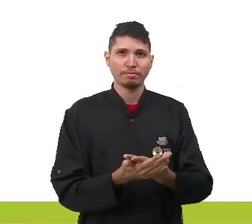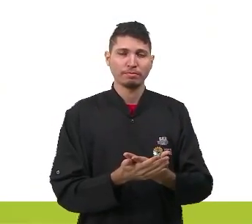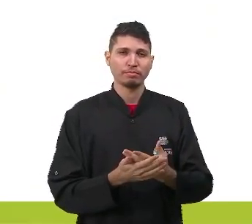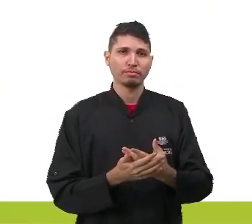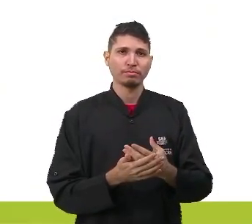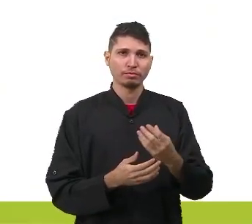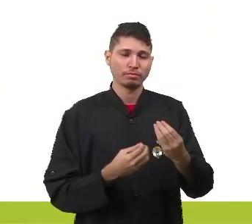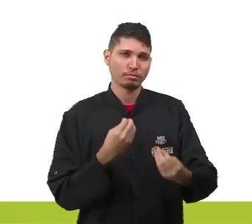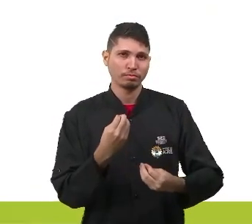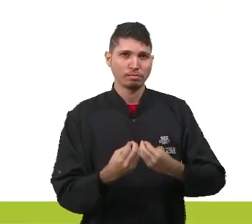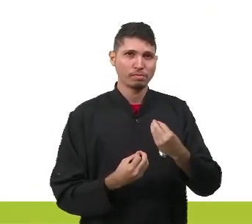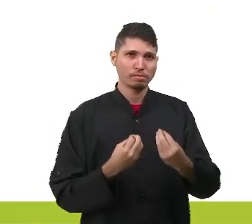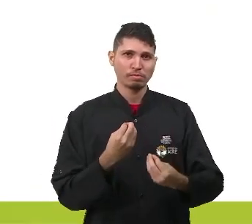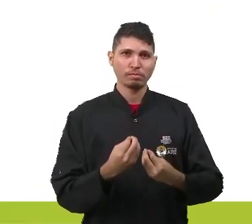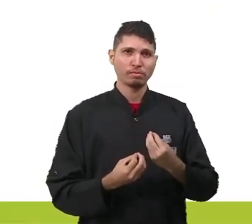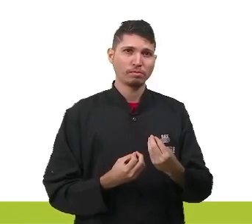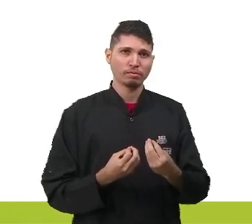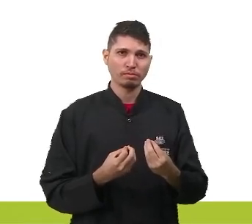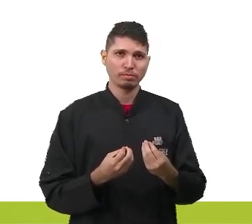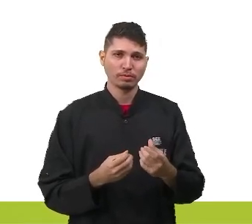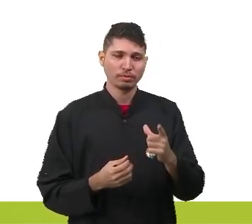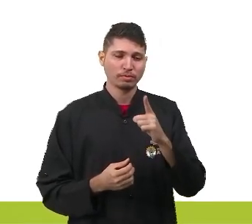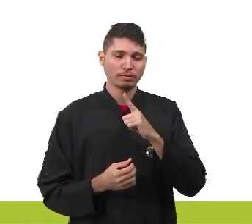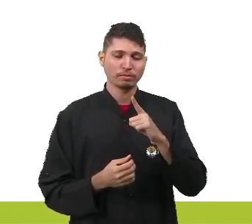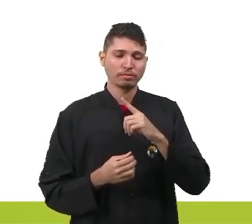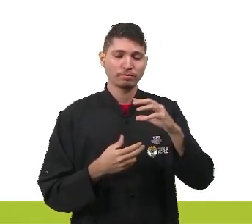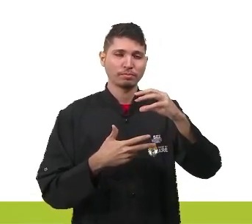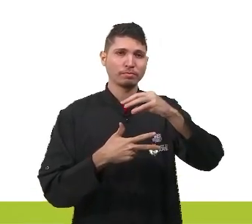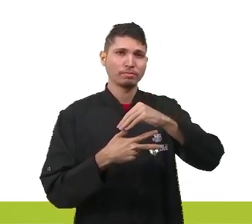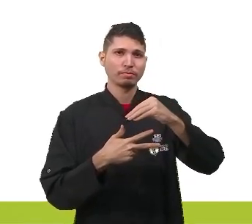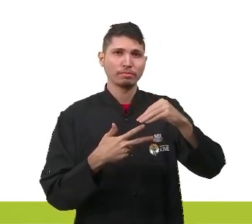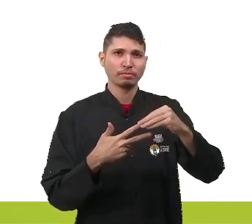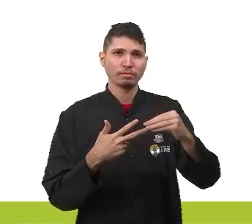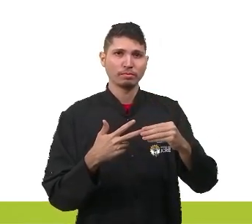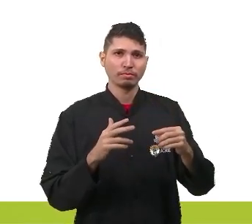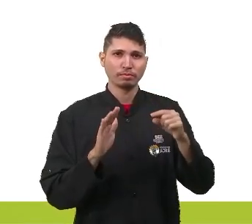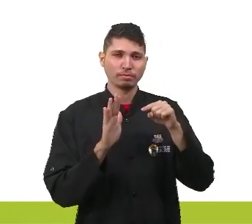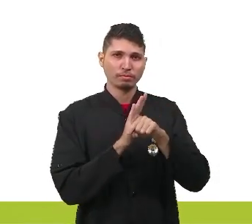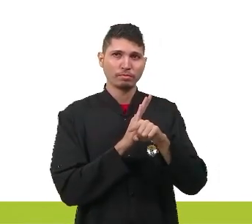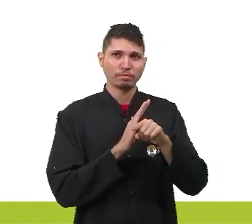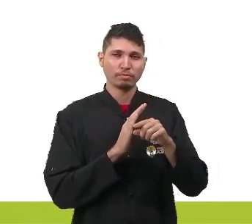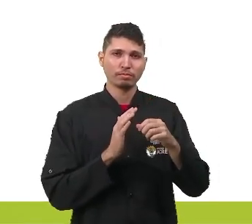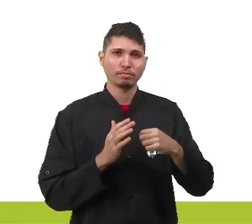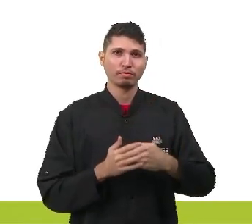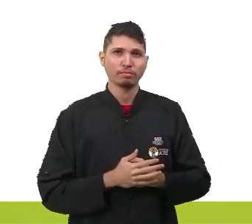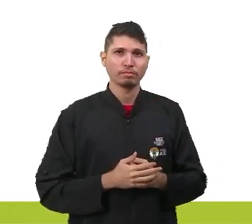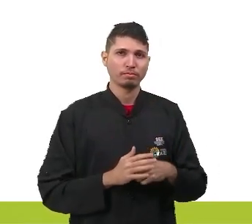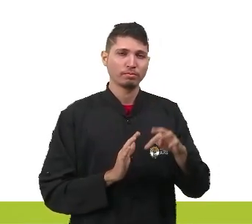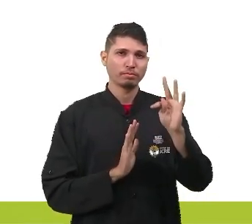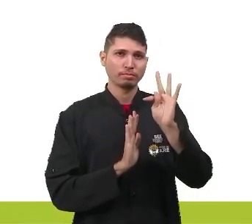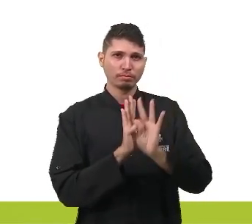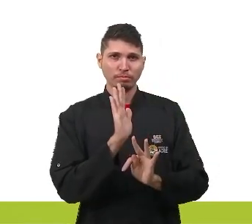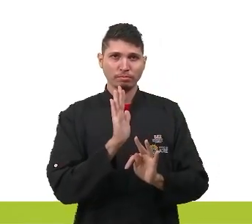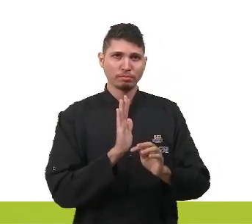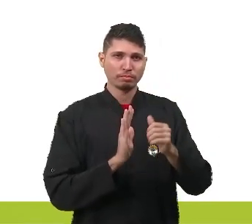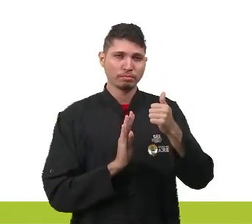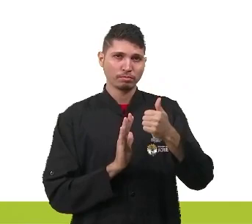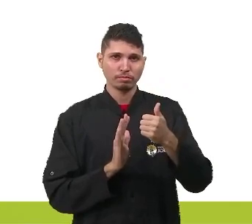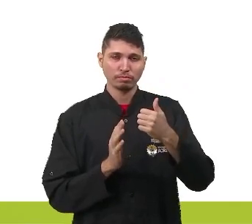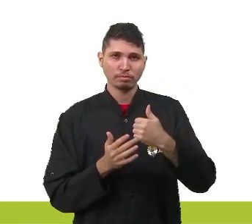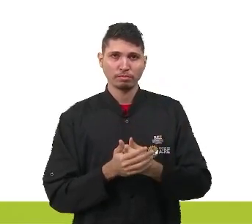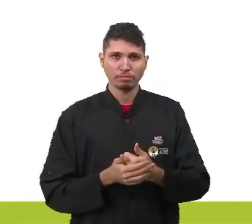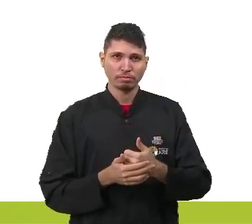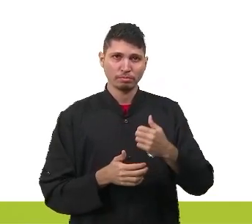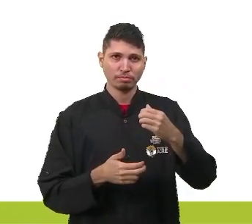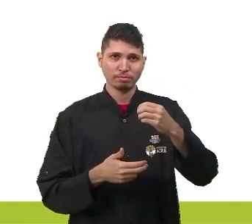que pode acontecer, pode cair no Enem o mercantilismo, eu tenho uma questão aqui. Texto 1, Enem 2020, prova amarela,